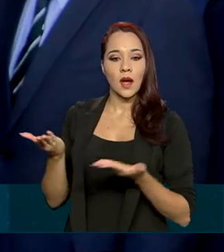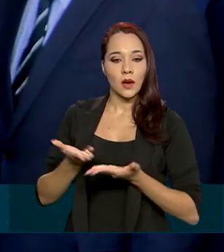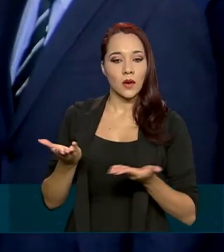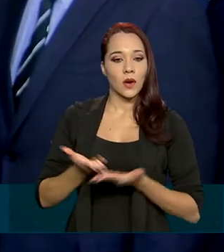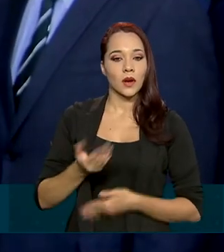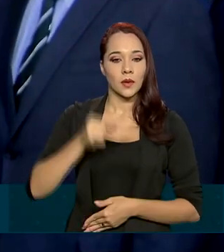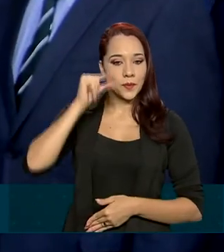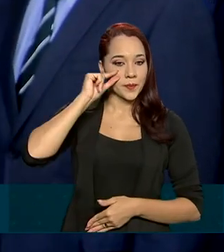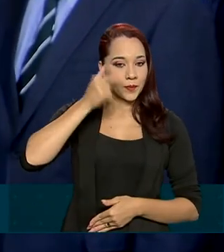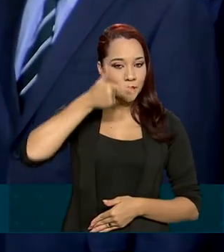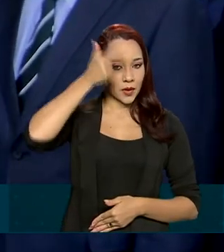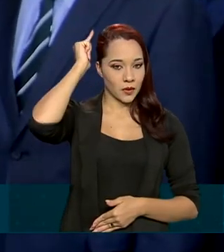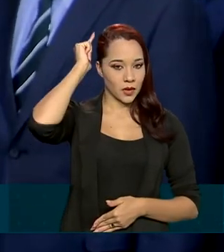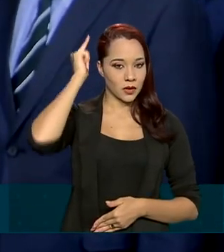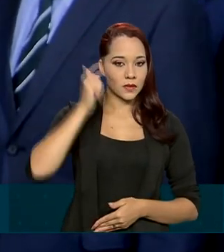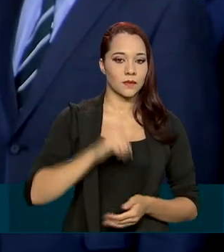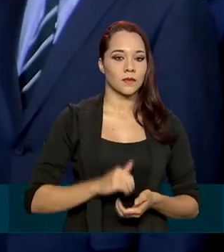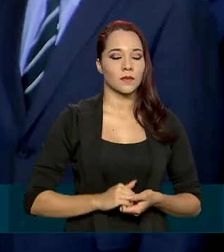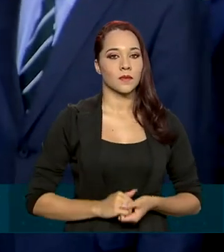Guedes?